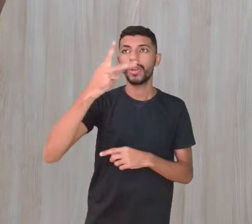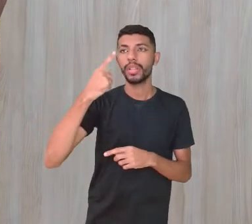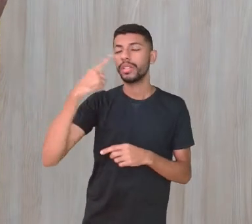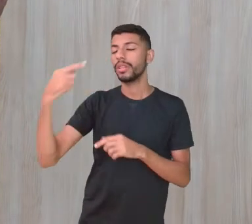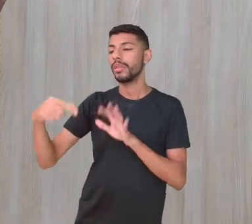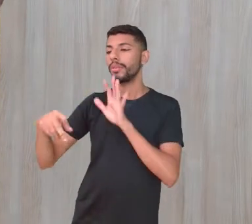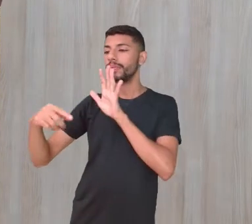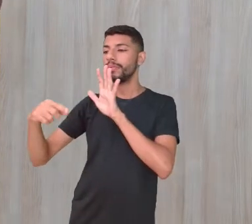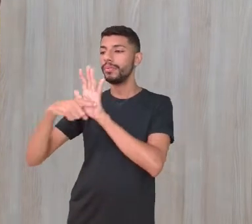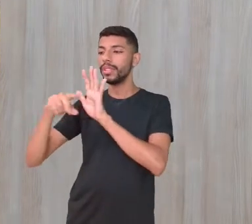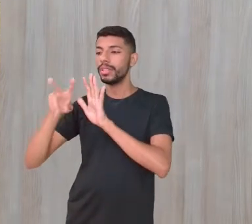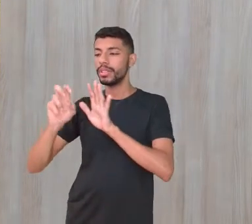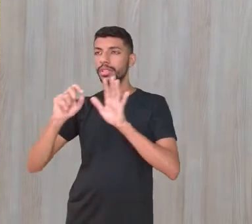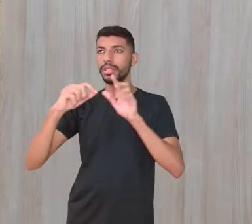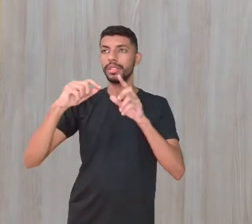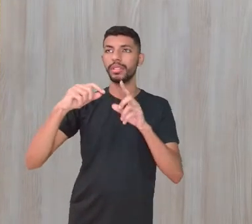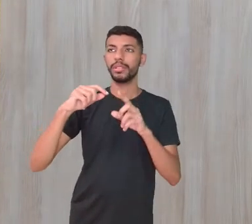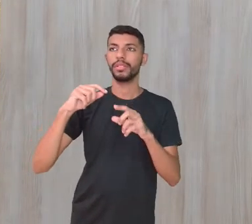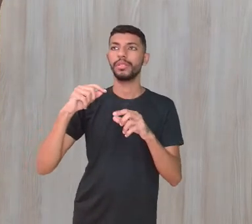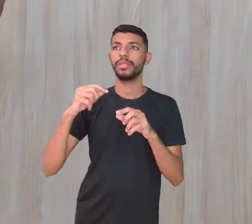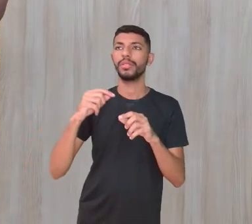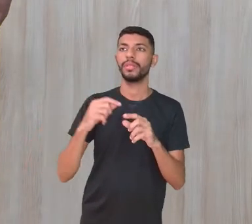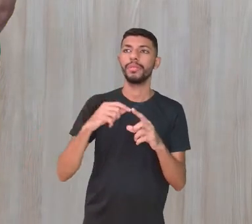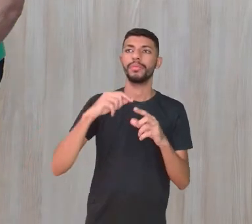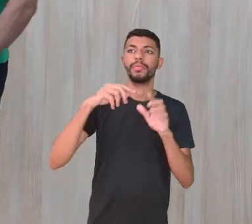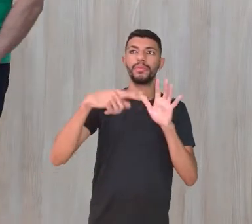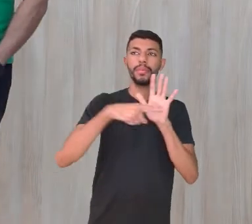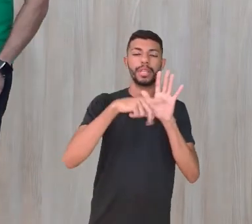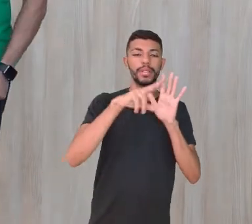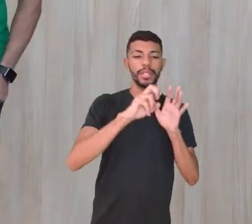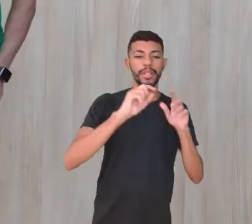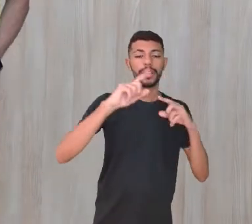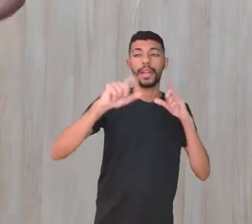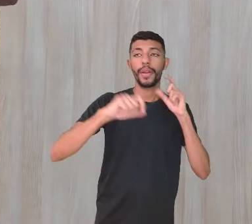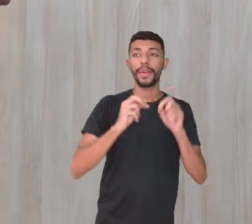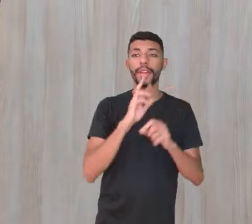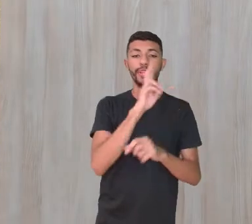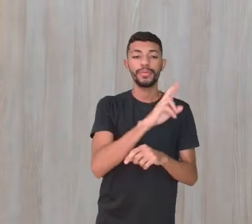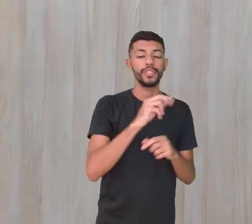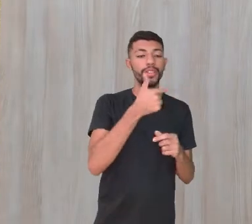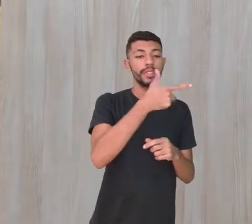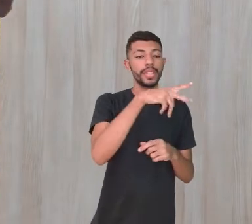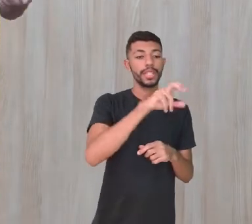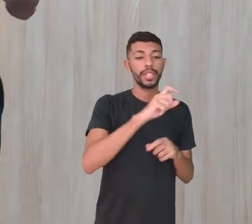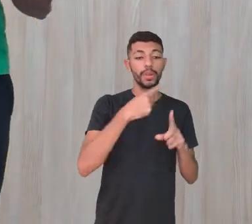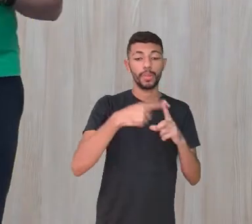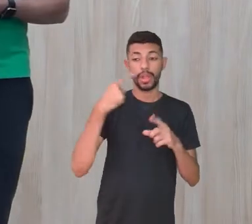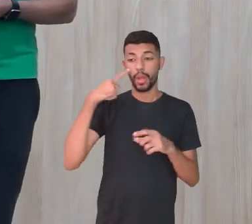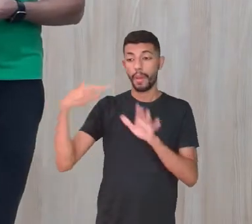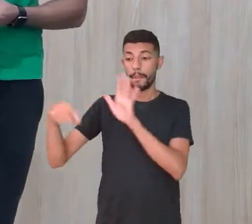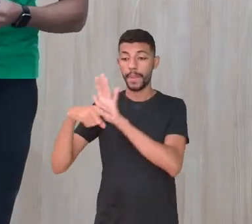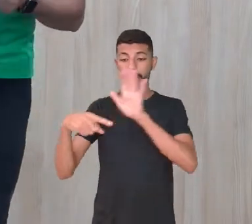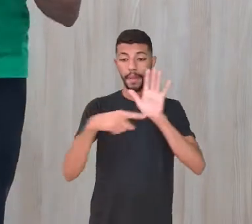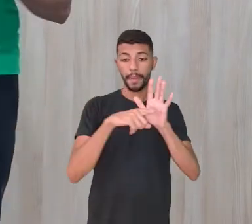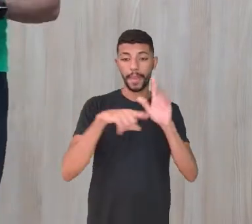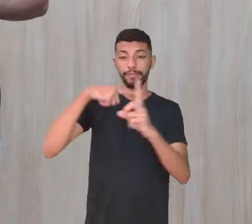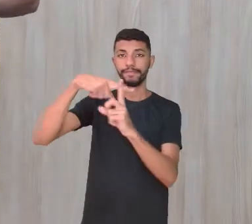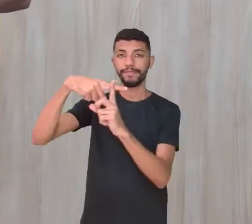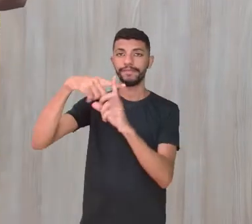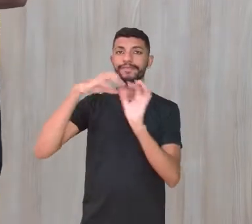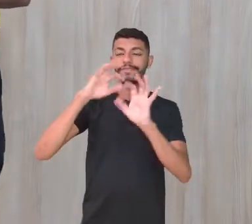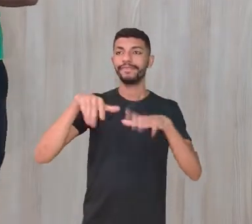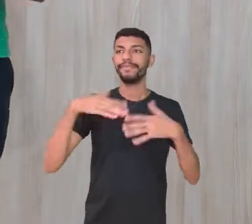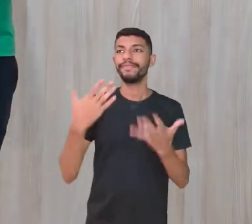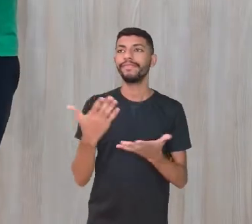2 vezes. Menos com menos é igual a mais, isso vai dar igual a 25, tá? 5 vezes 5. Então, uma